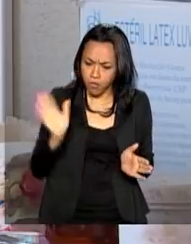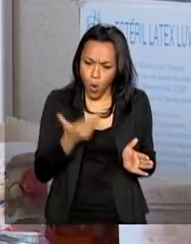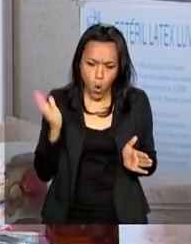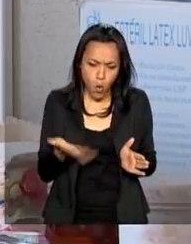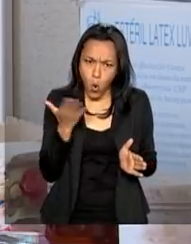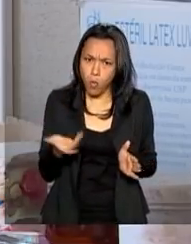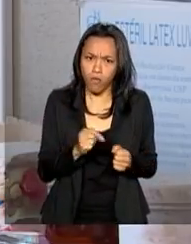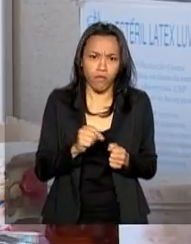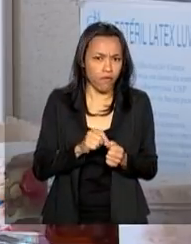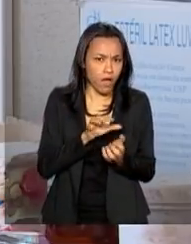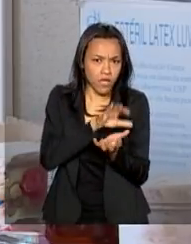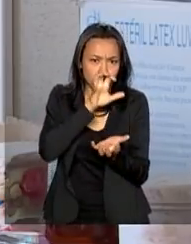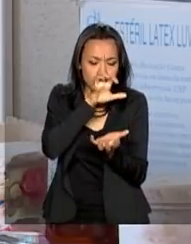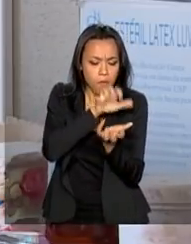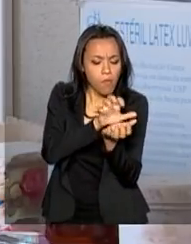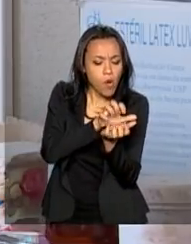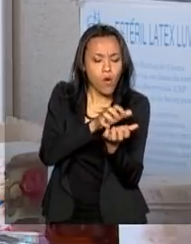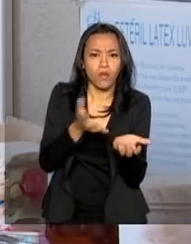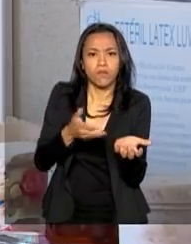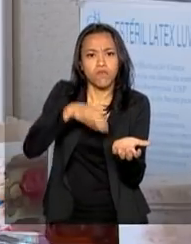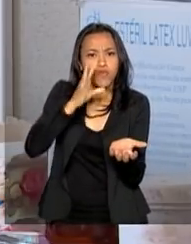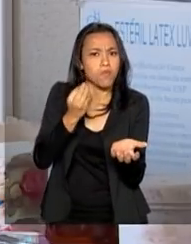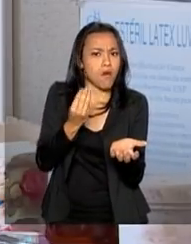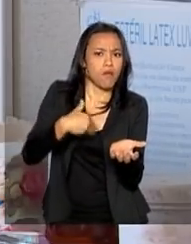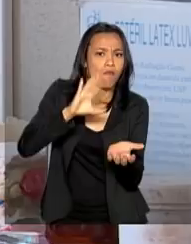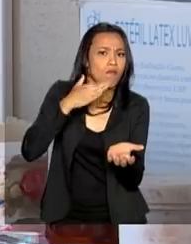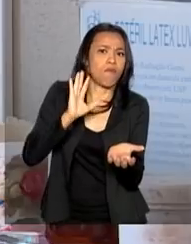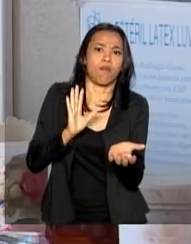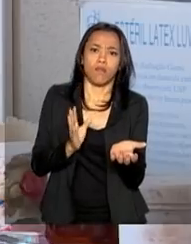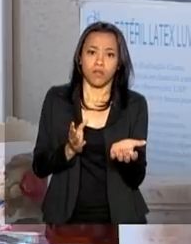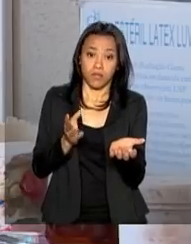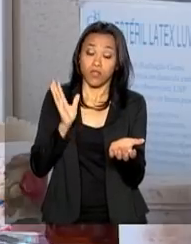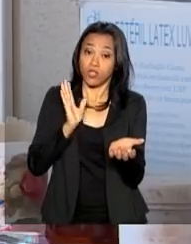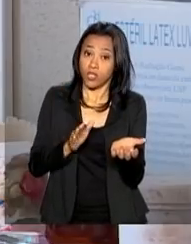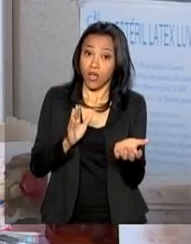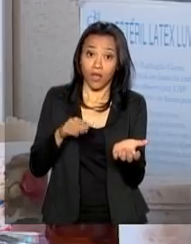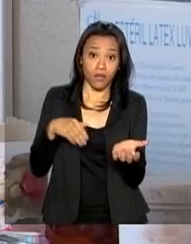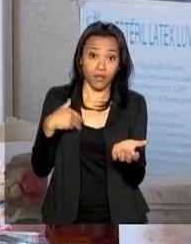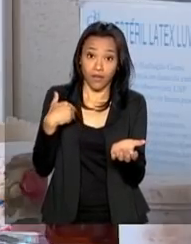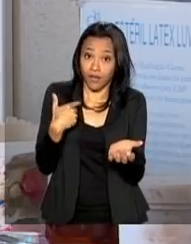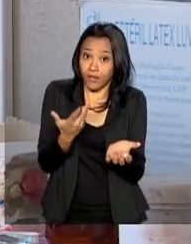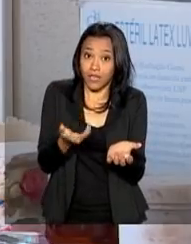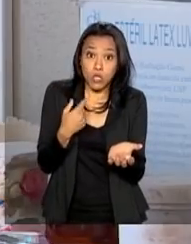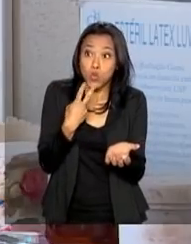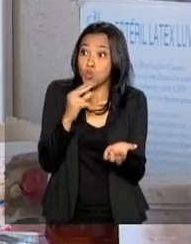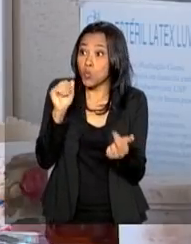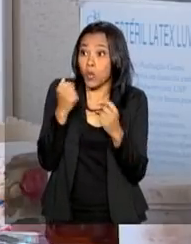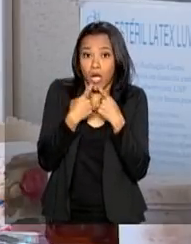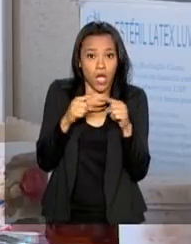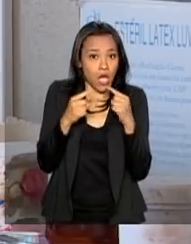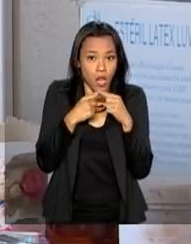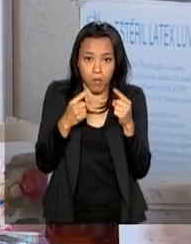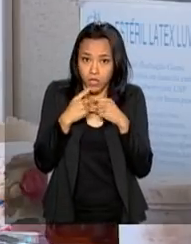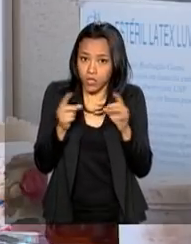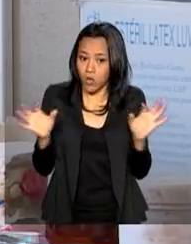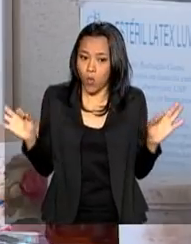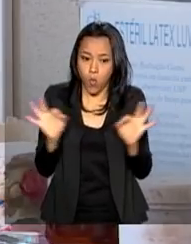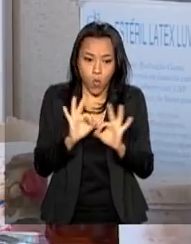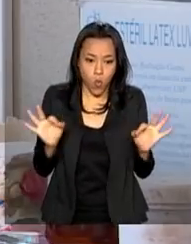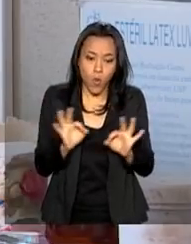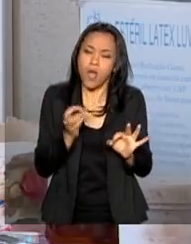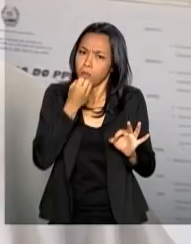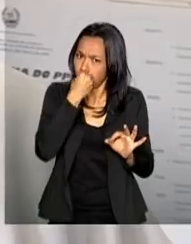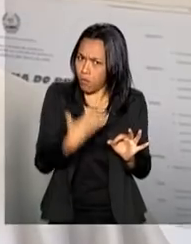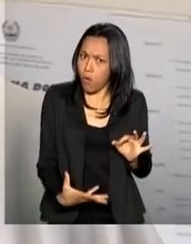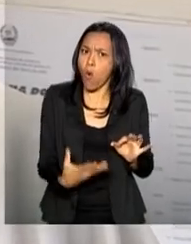é mais eficaz também. Já fizemos essas próteses, desde aí nunca tivemos reclamação. Significa que esse material é muito